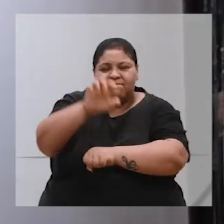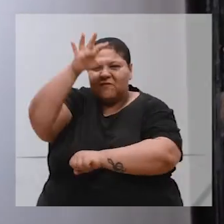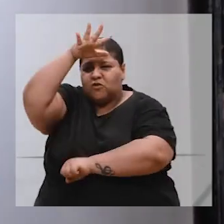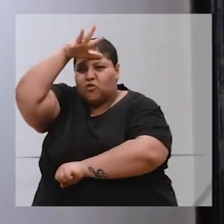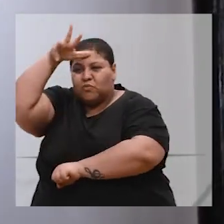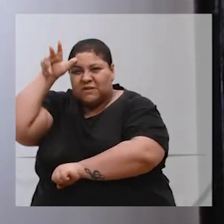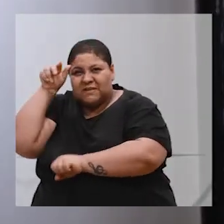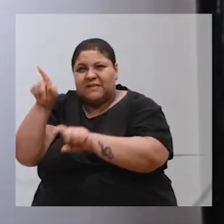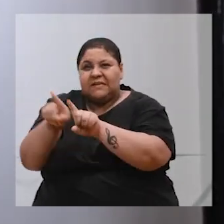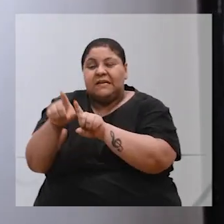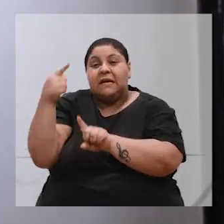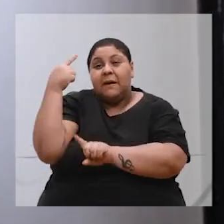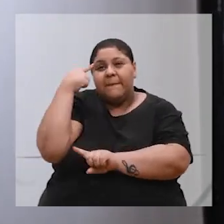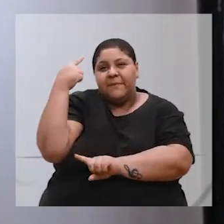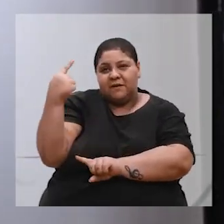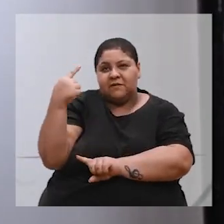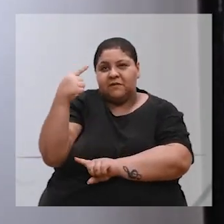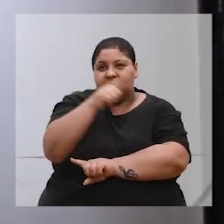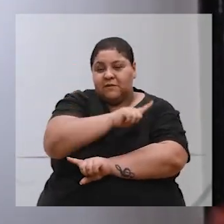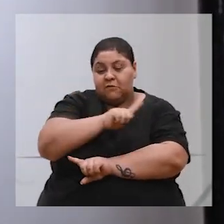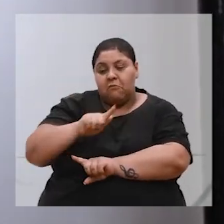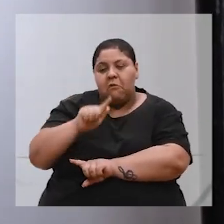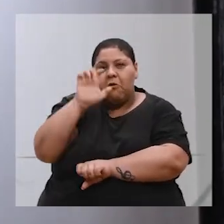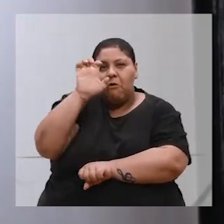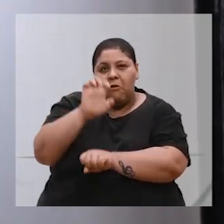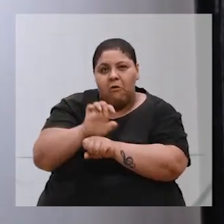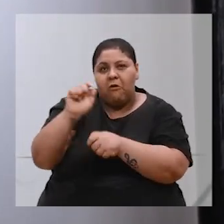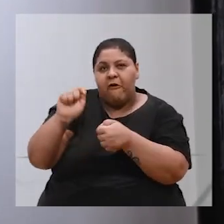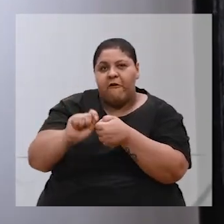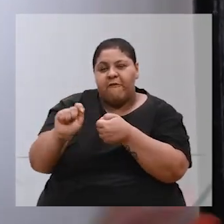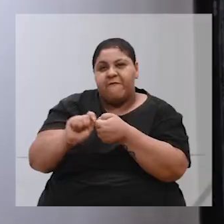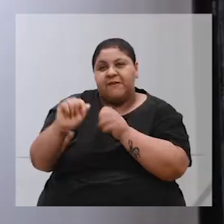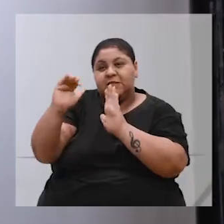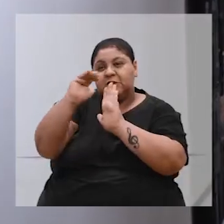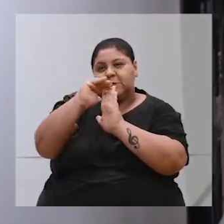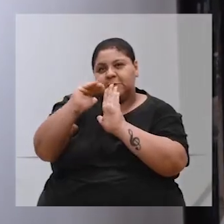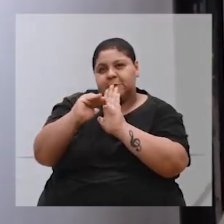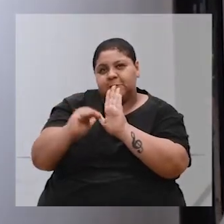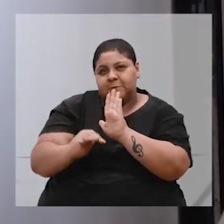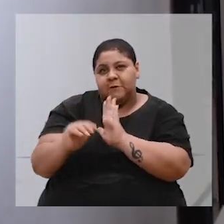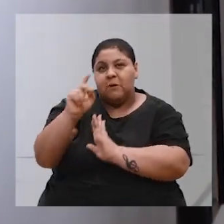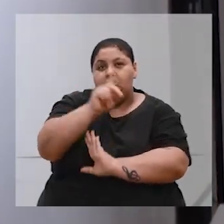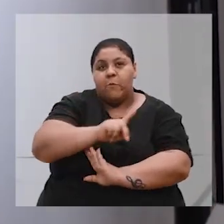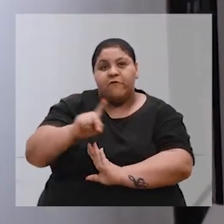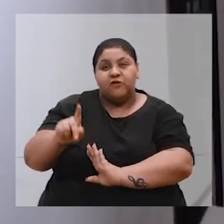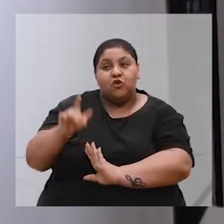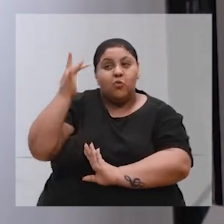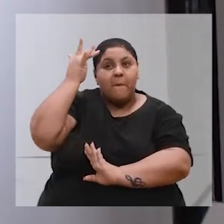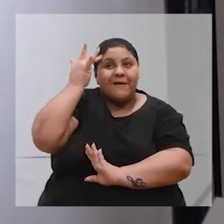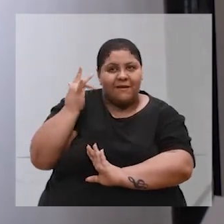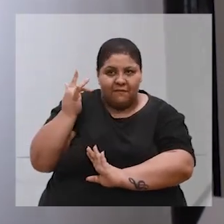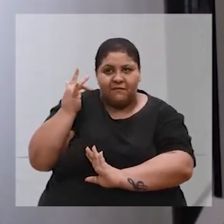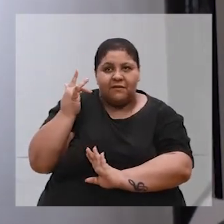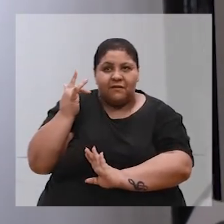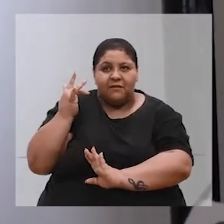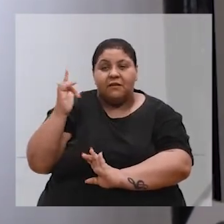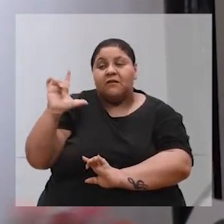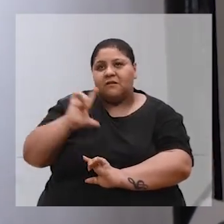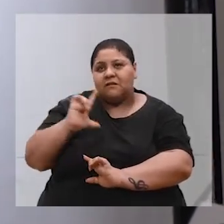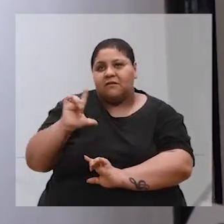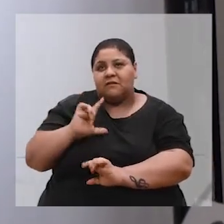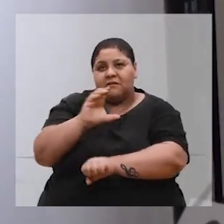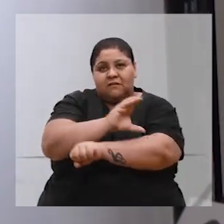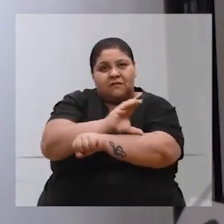quanto municipal. E pensando nisso, o governo do estado fez esse programa, né? O programa Professor do Amanhã,